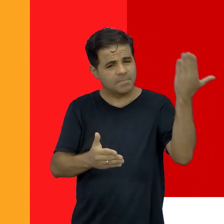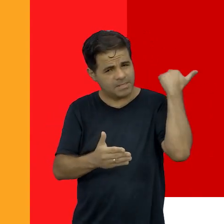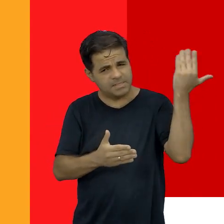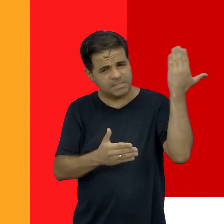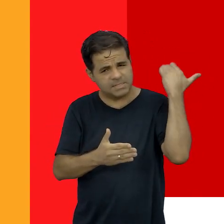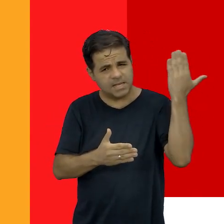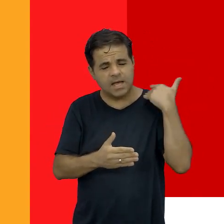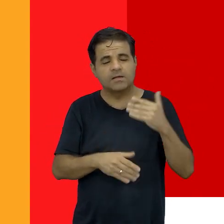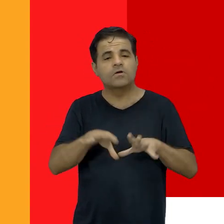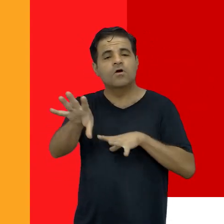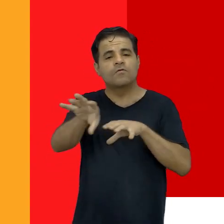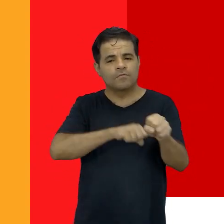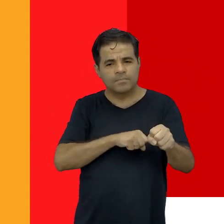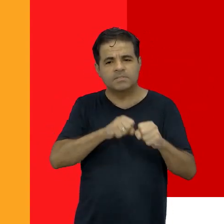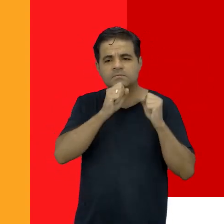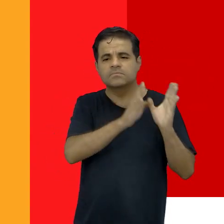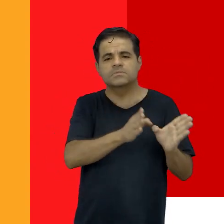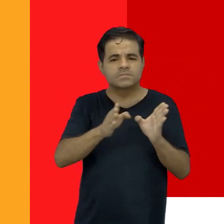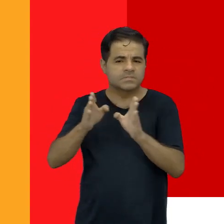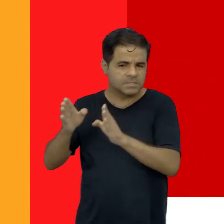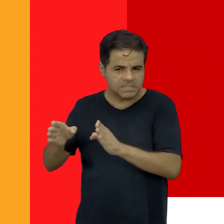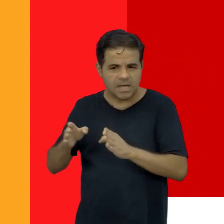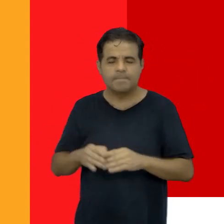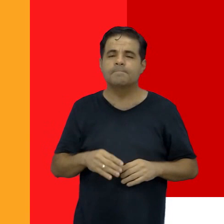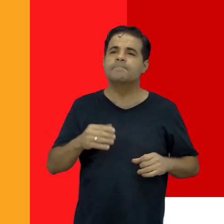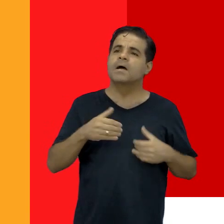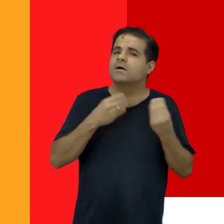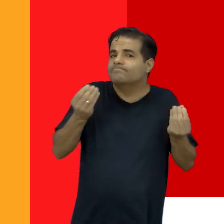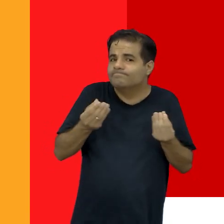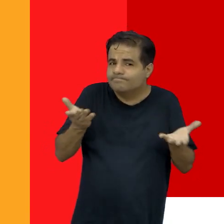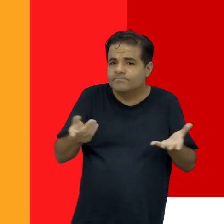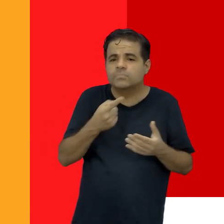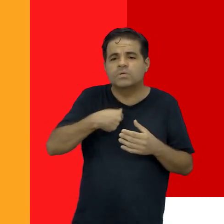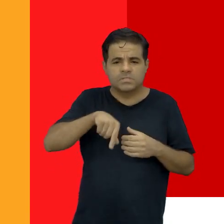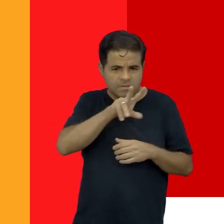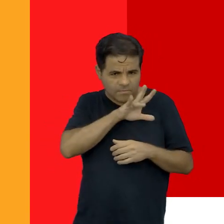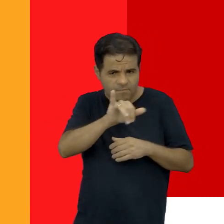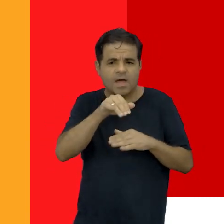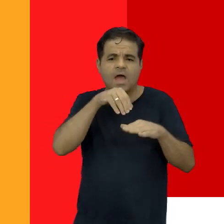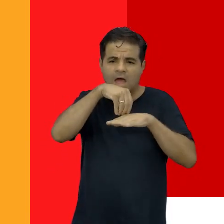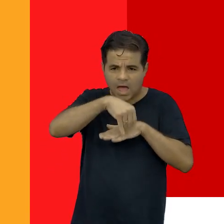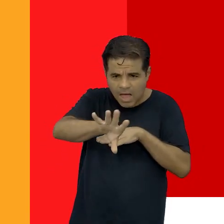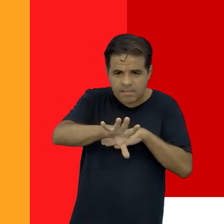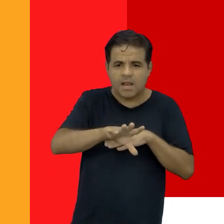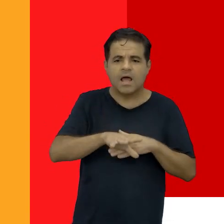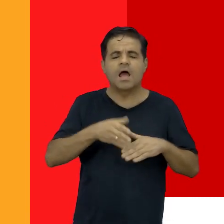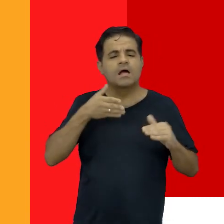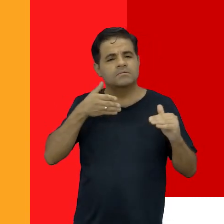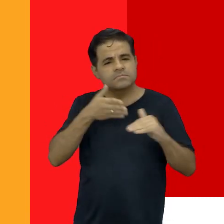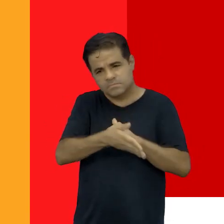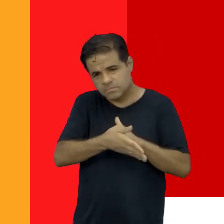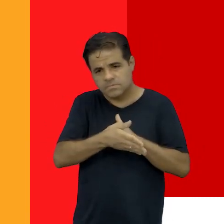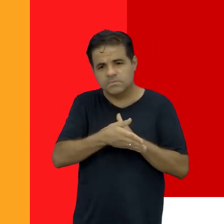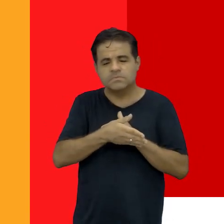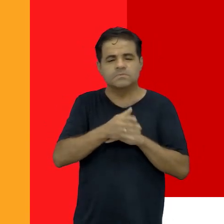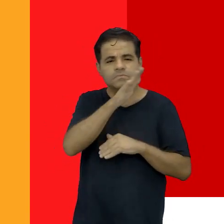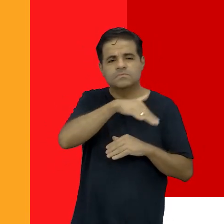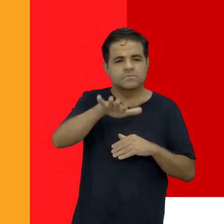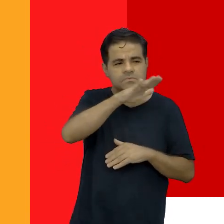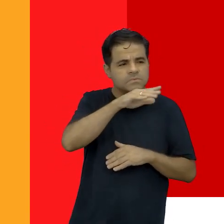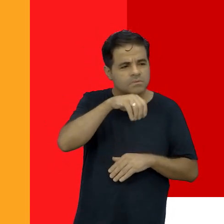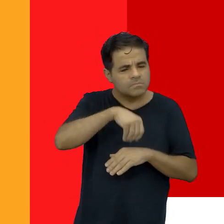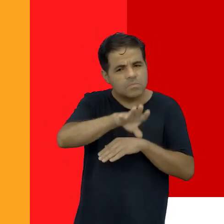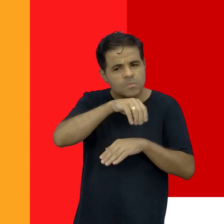na formação de etapa. Então, nós vamos passar aqui um pouco por alto, né, falar